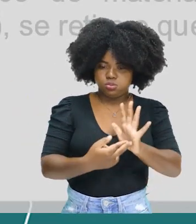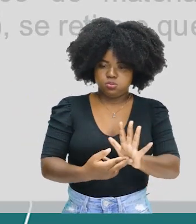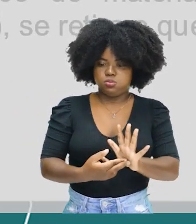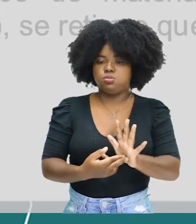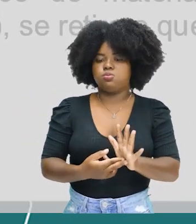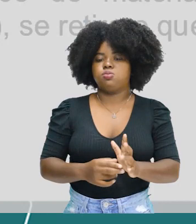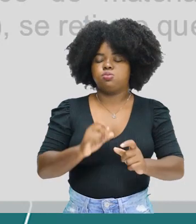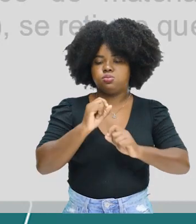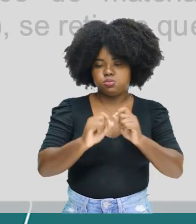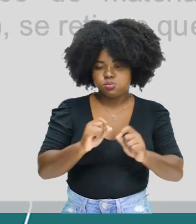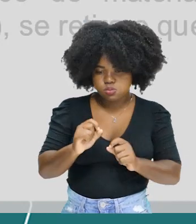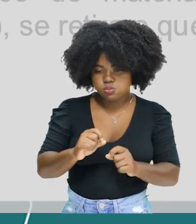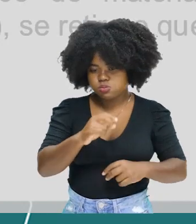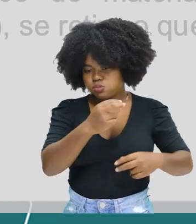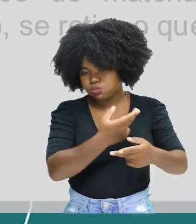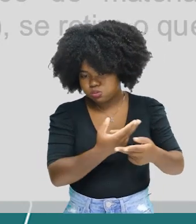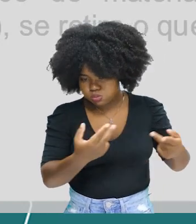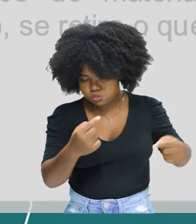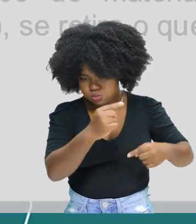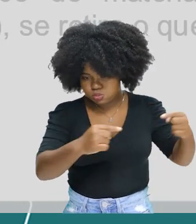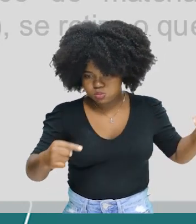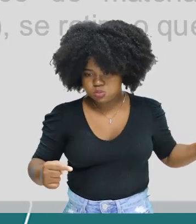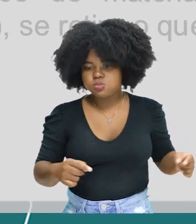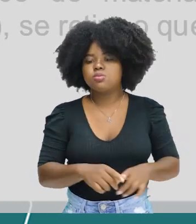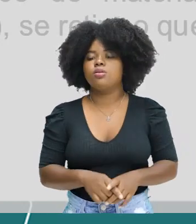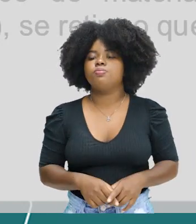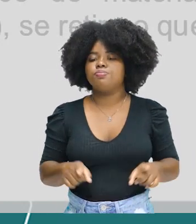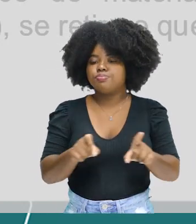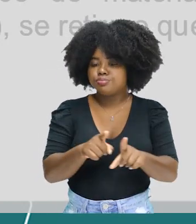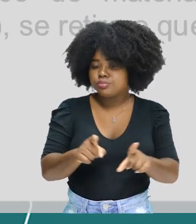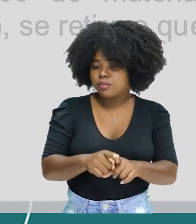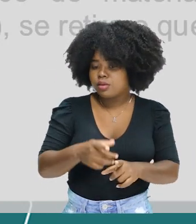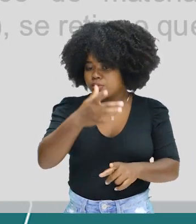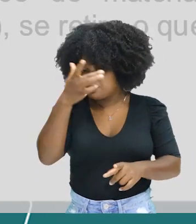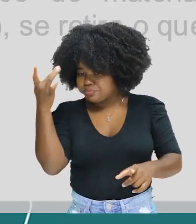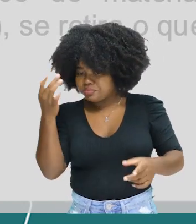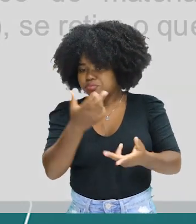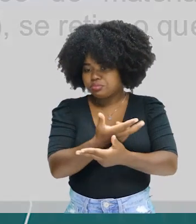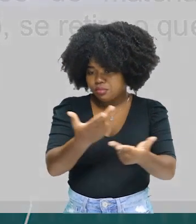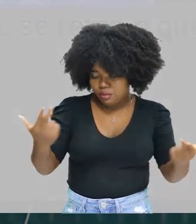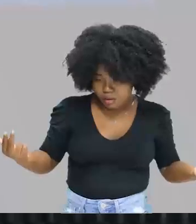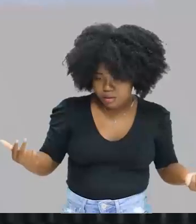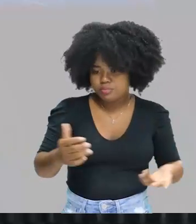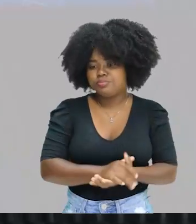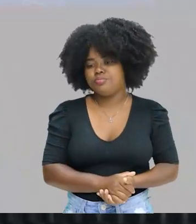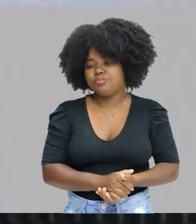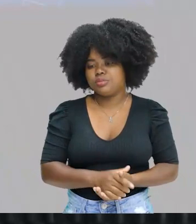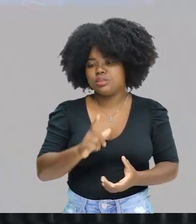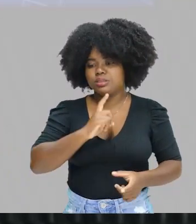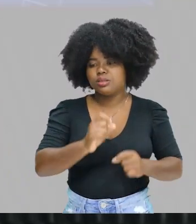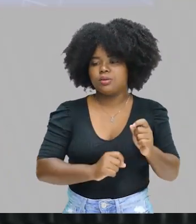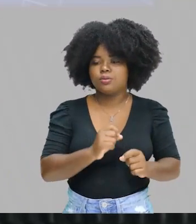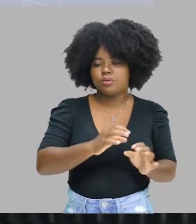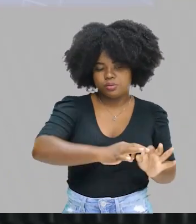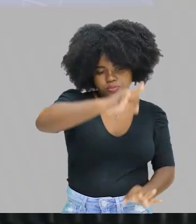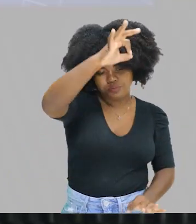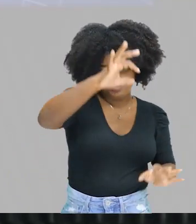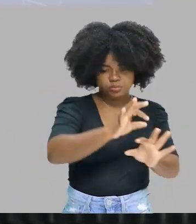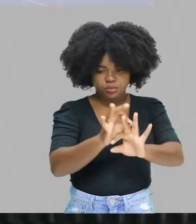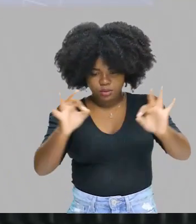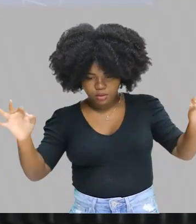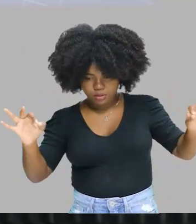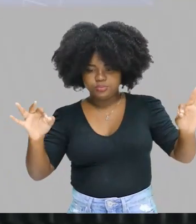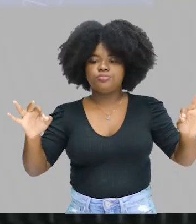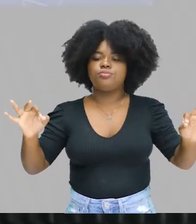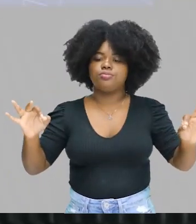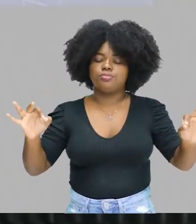seres através da criação e reprodução em formas tridimensionais, ou seja, que tenha altura, largura